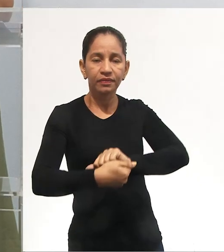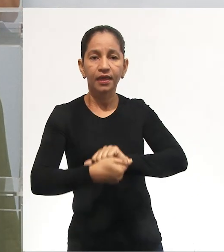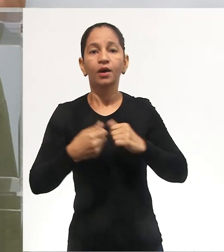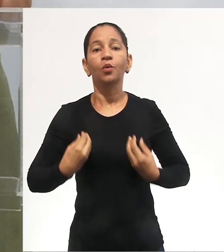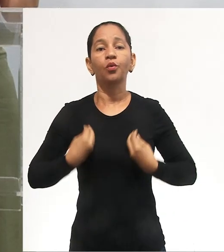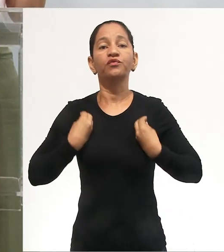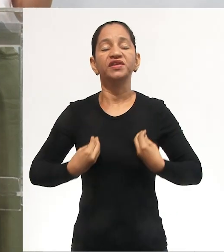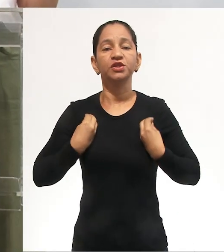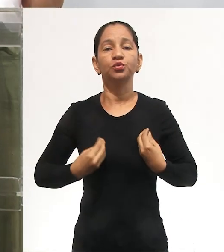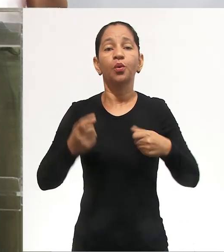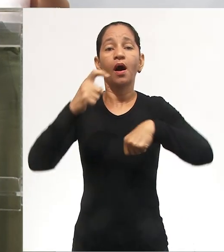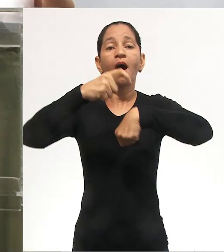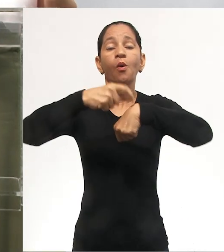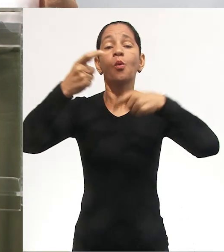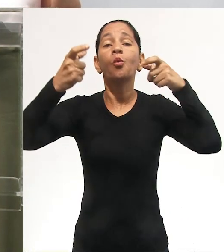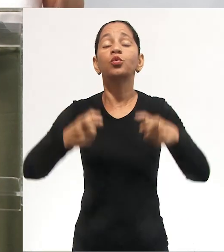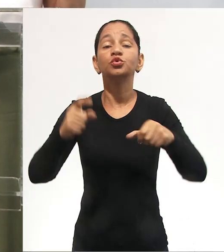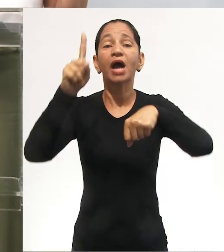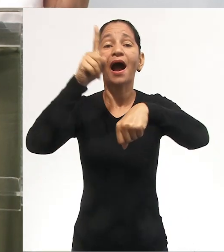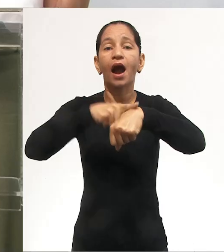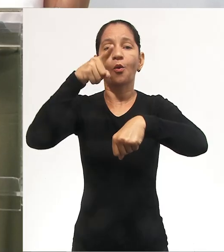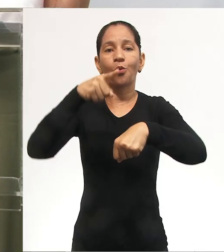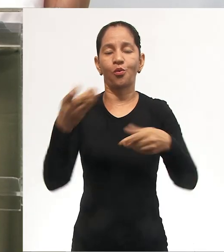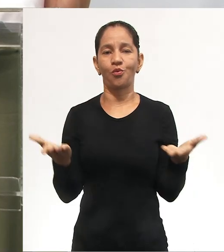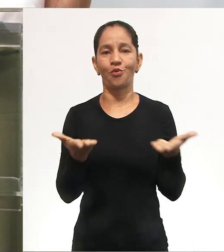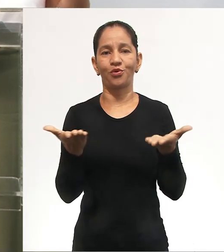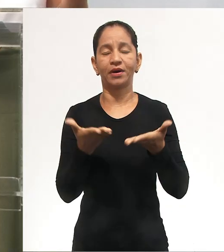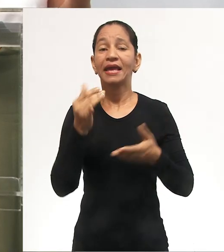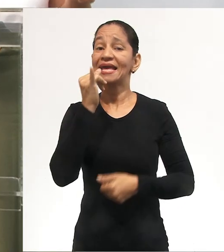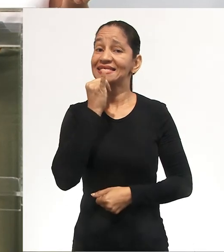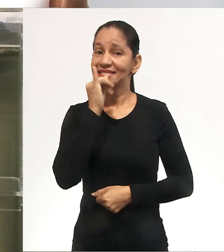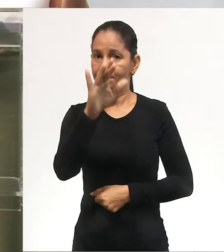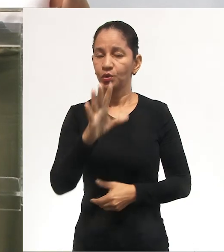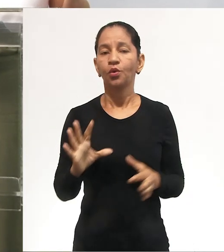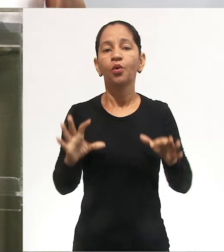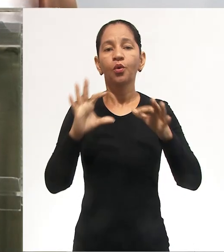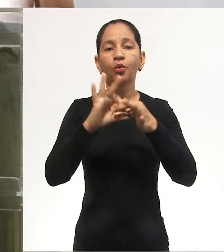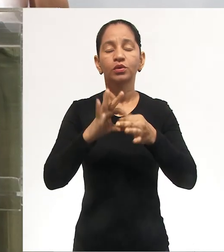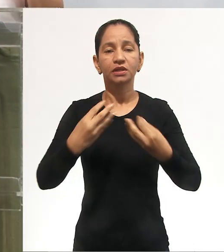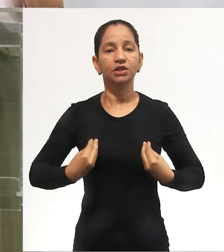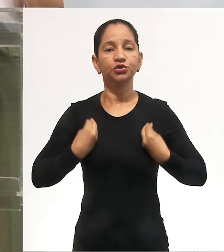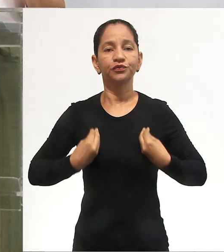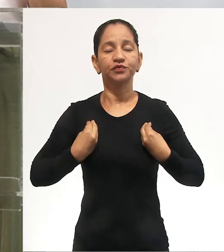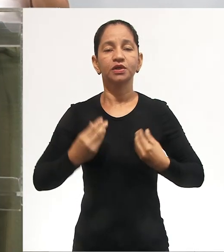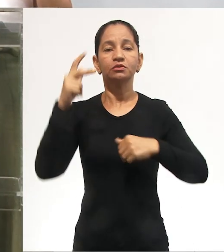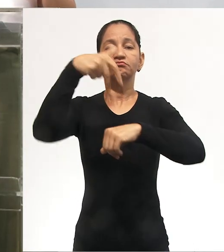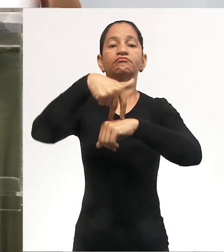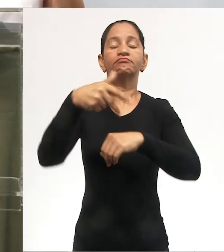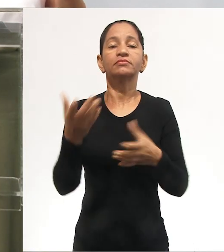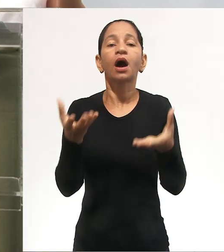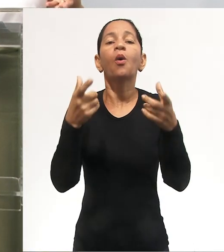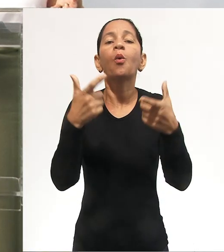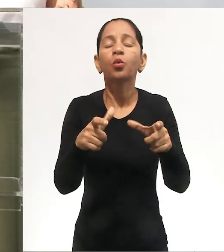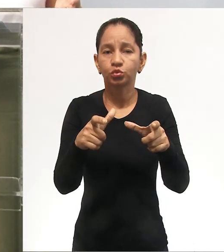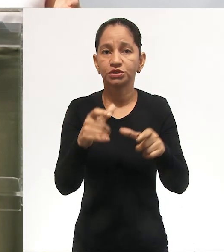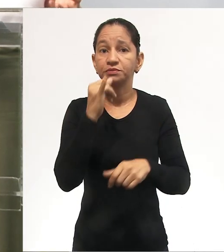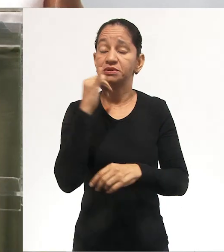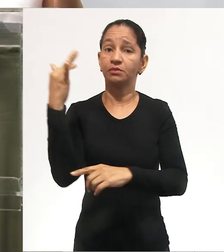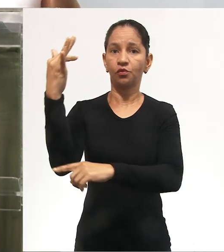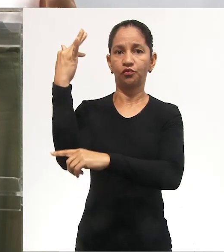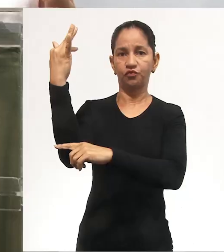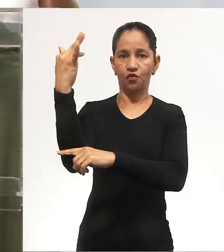adequação. Então, tem contextos que você deve utilizar a variante formal da